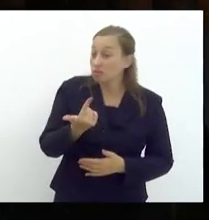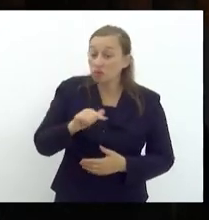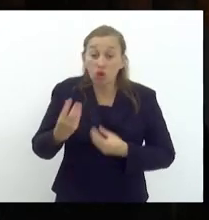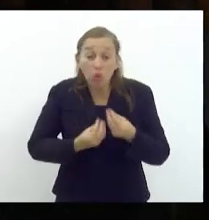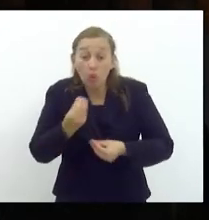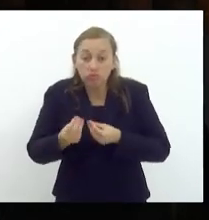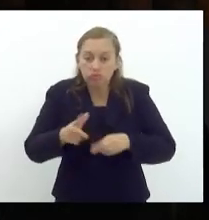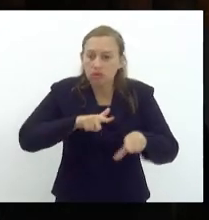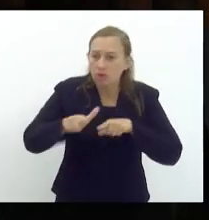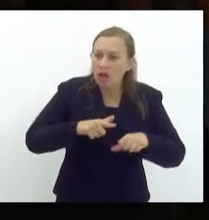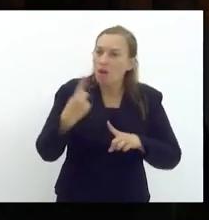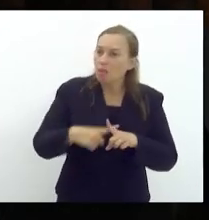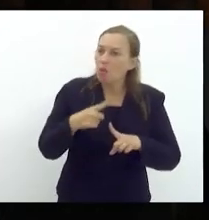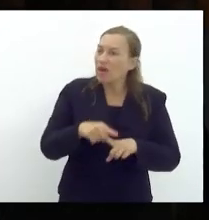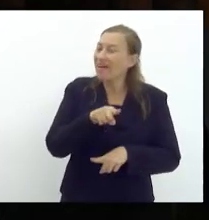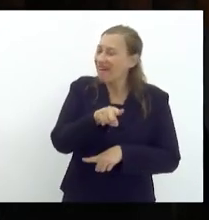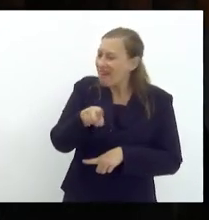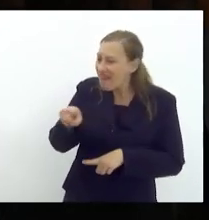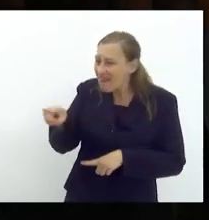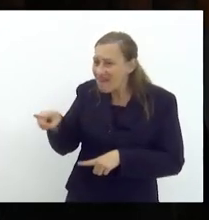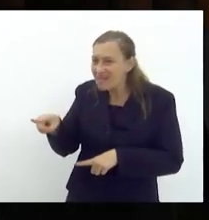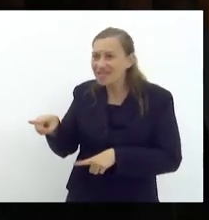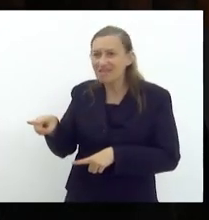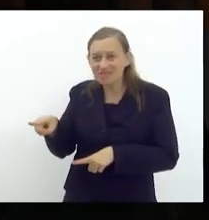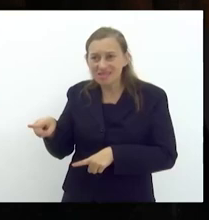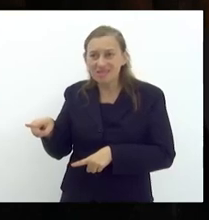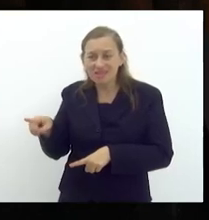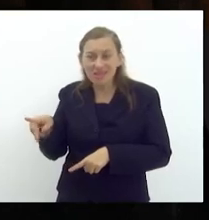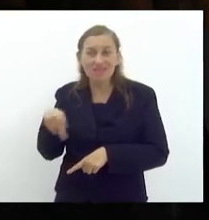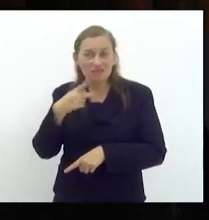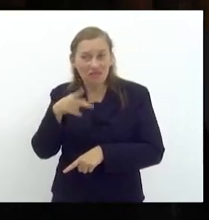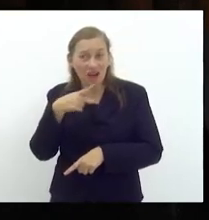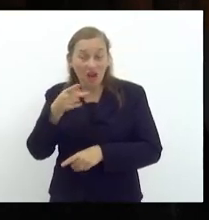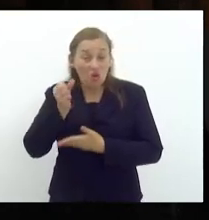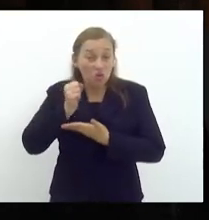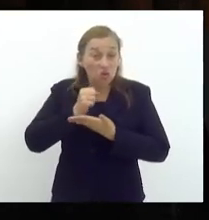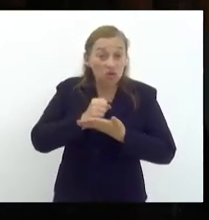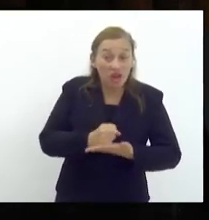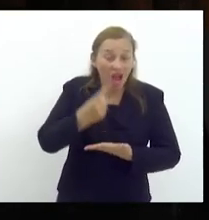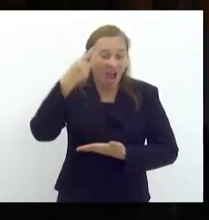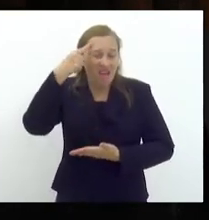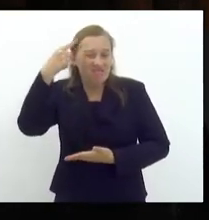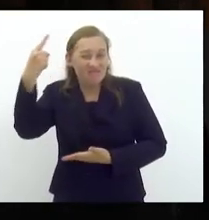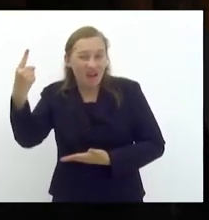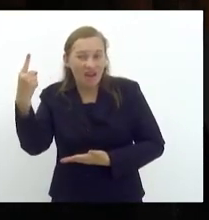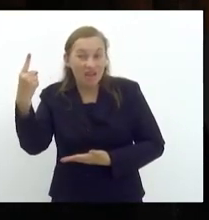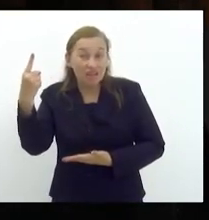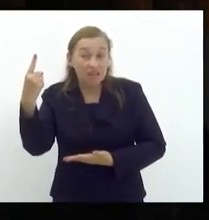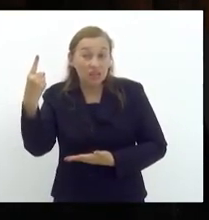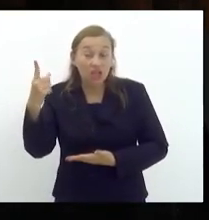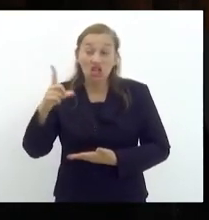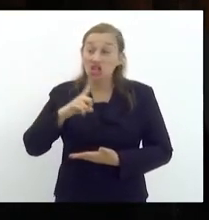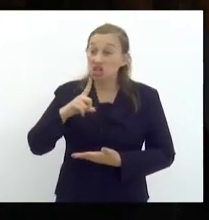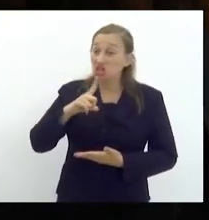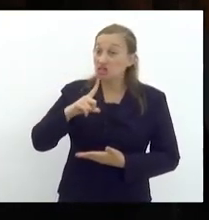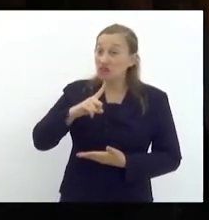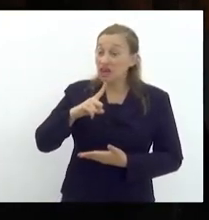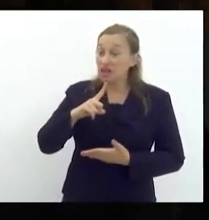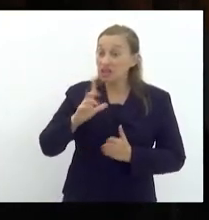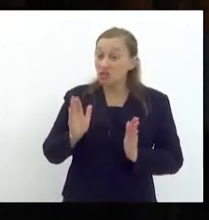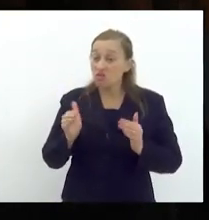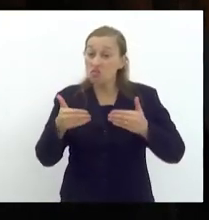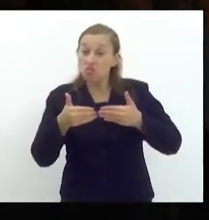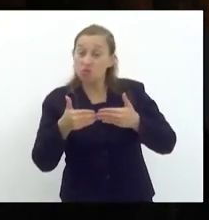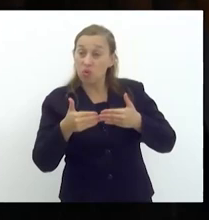porque esses que aqui você ferraram sustentaram a ideia que tivéssemos lockdown